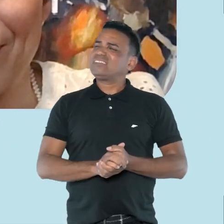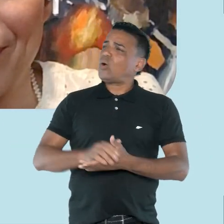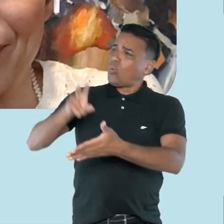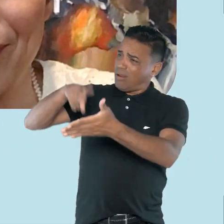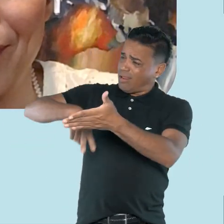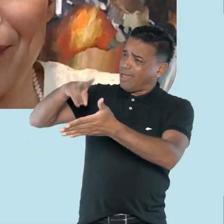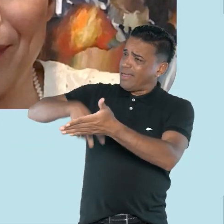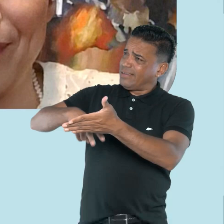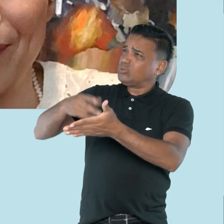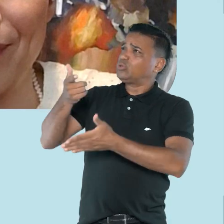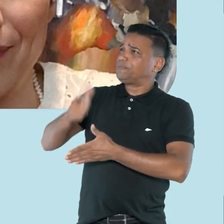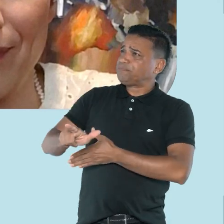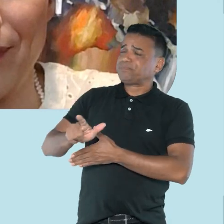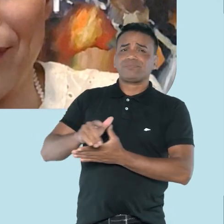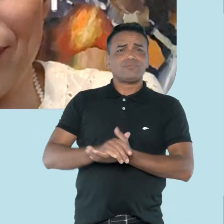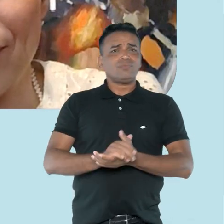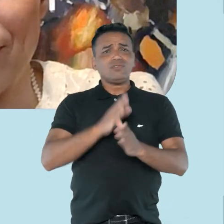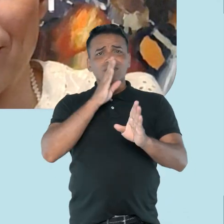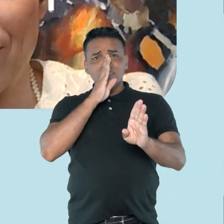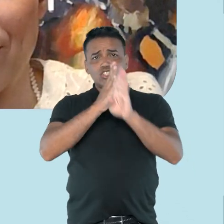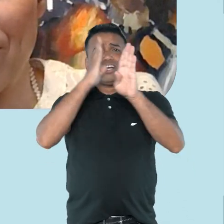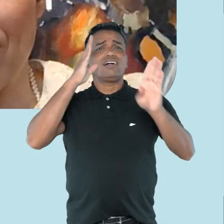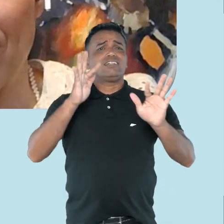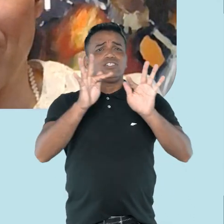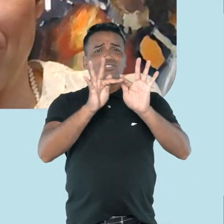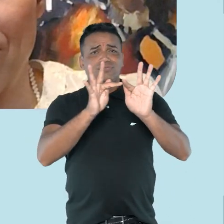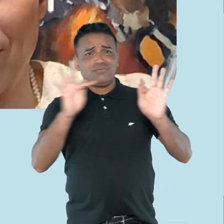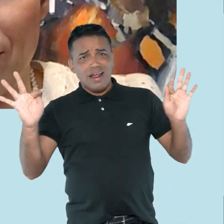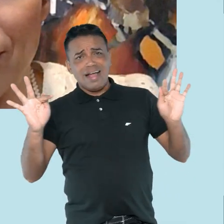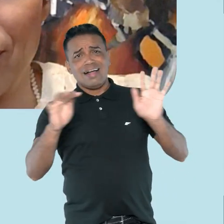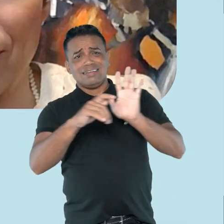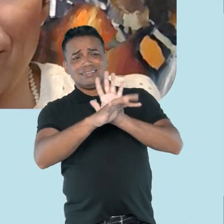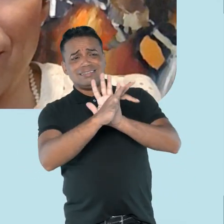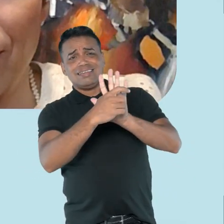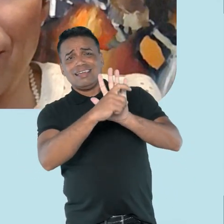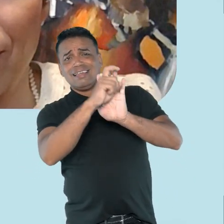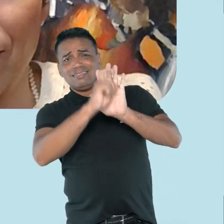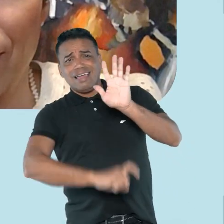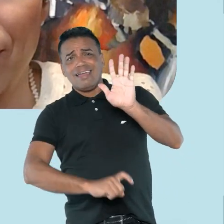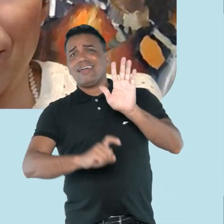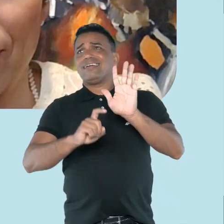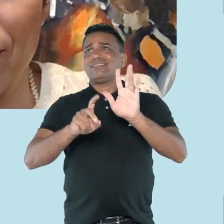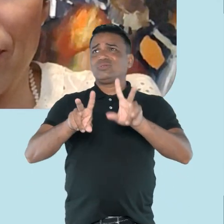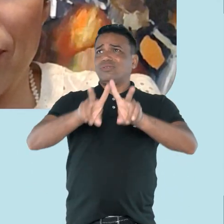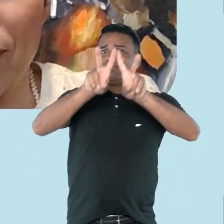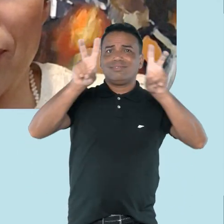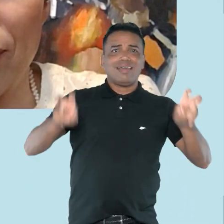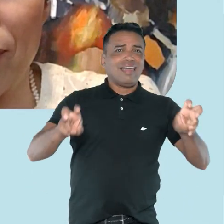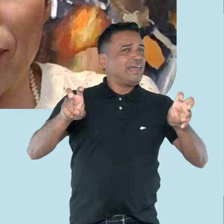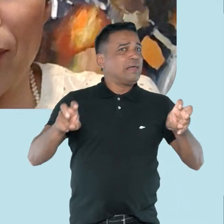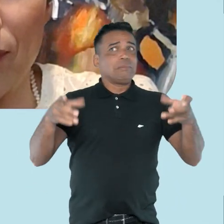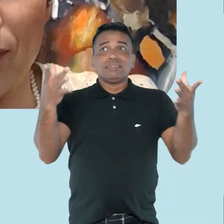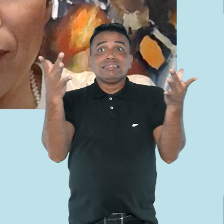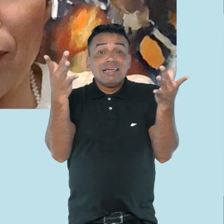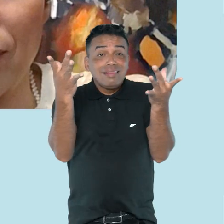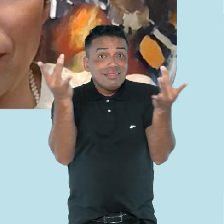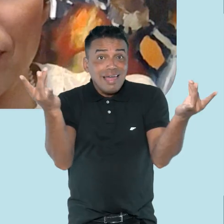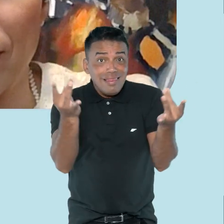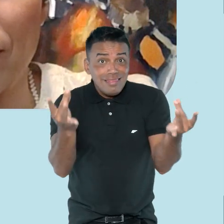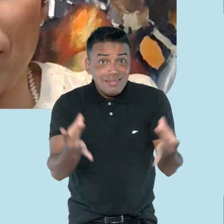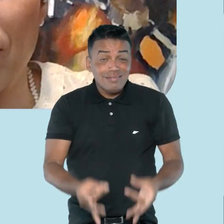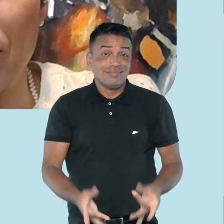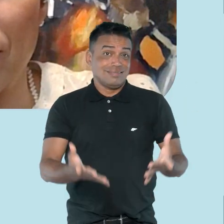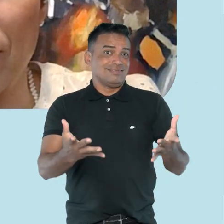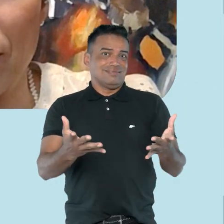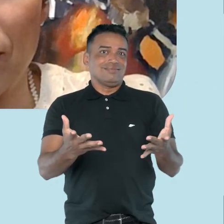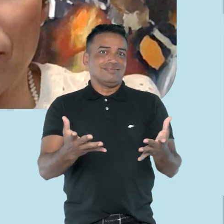Assim, relendo, você teve diante de frases e de assuntos e de questões muito delicadas,